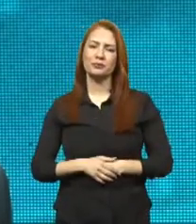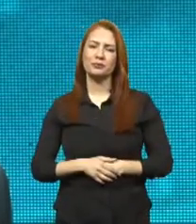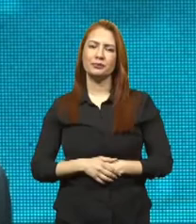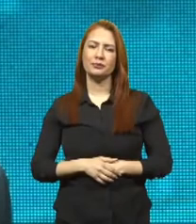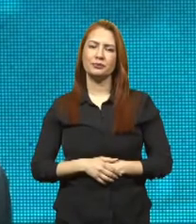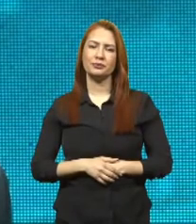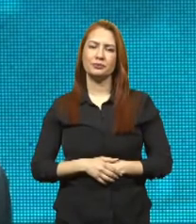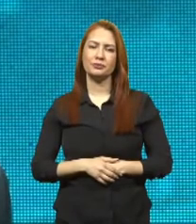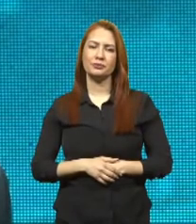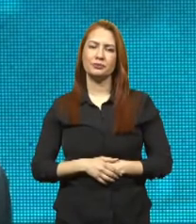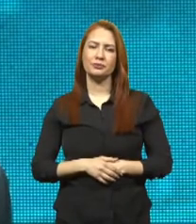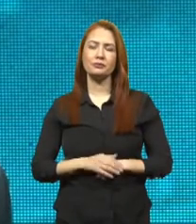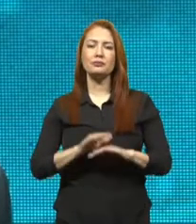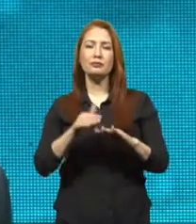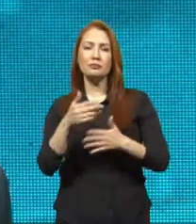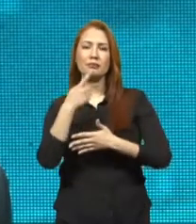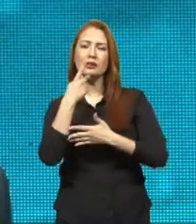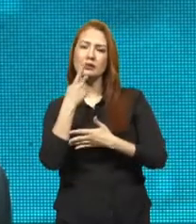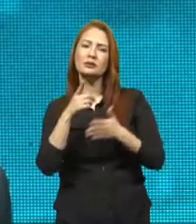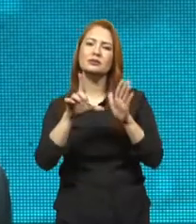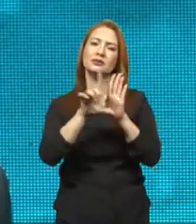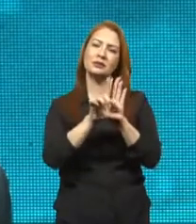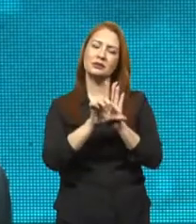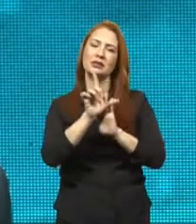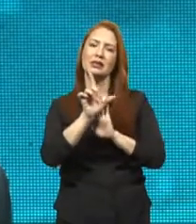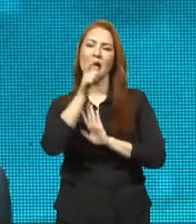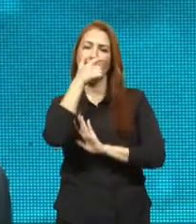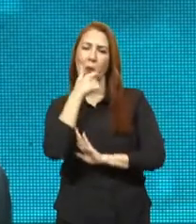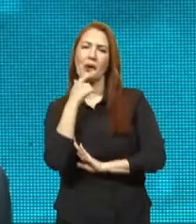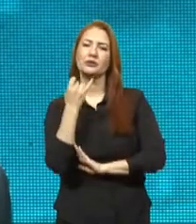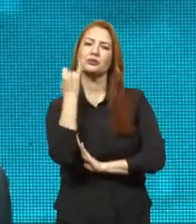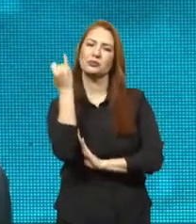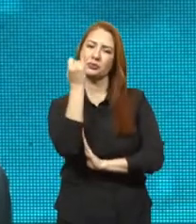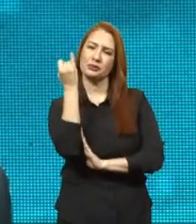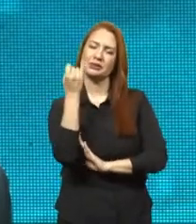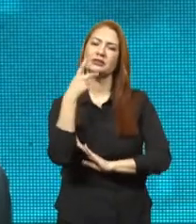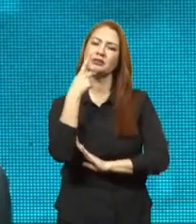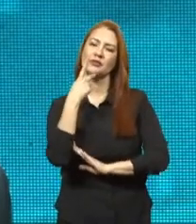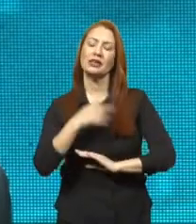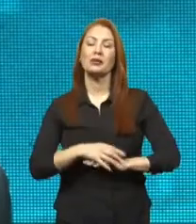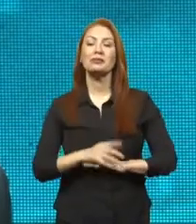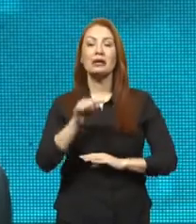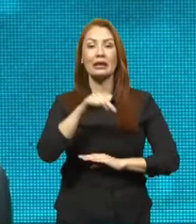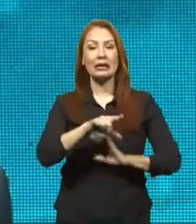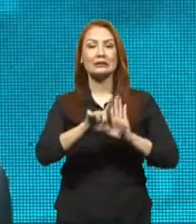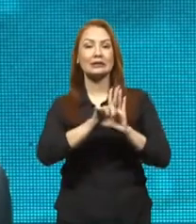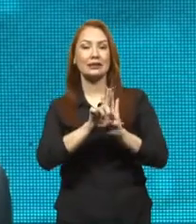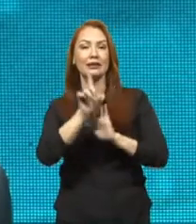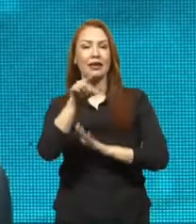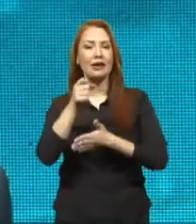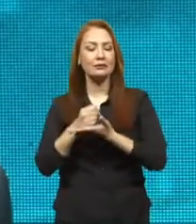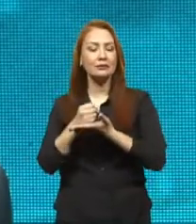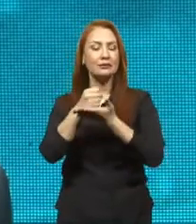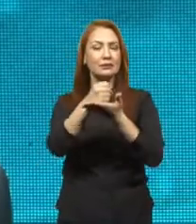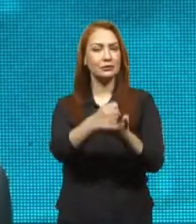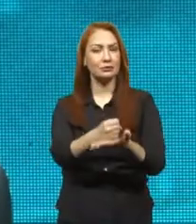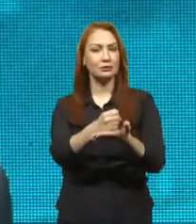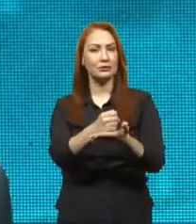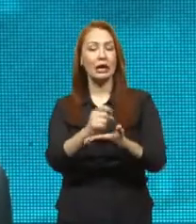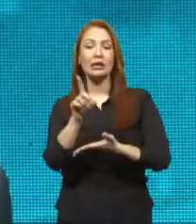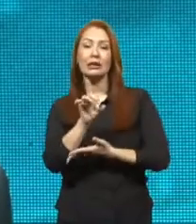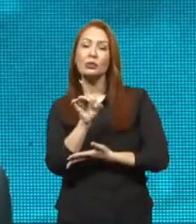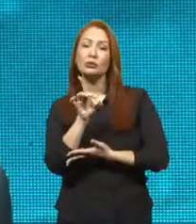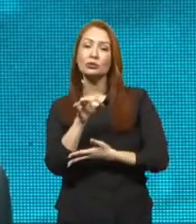com relação à lei, assim, eu acho importante a gente destacar que essa lei é uma lei que incentiva não só